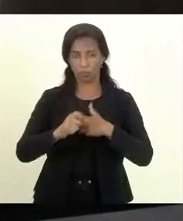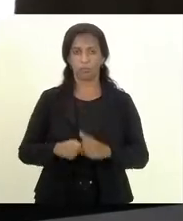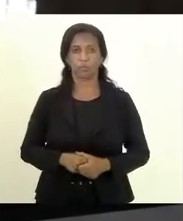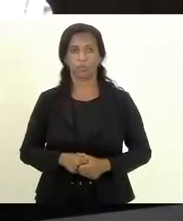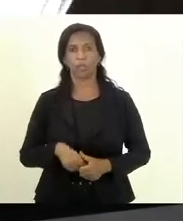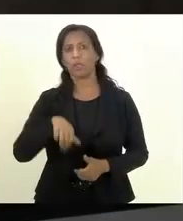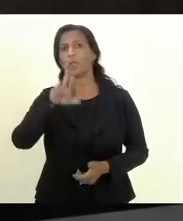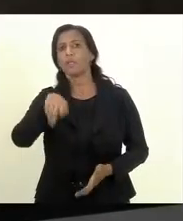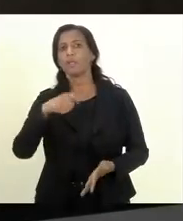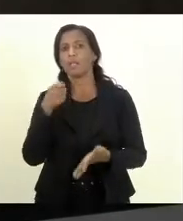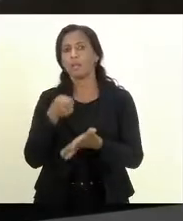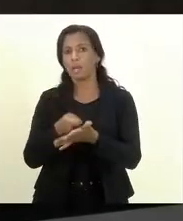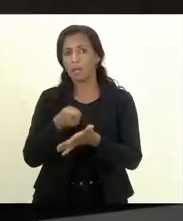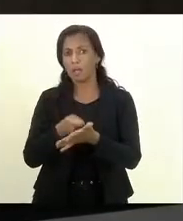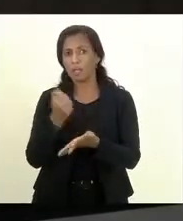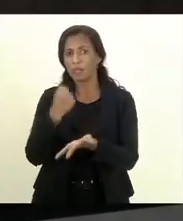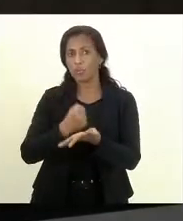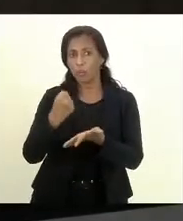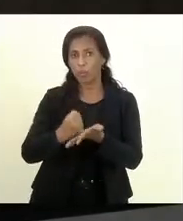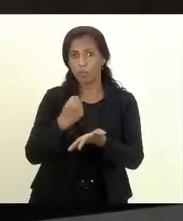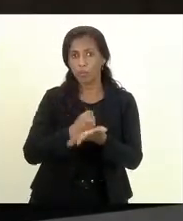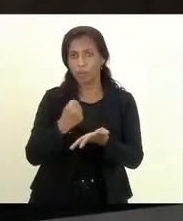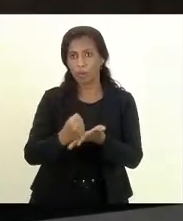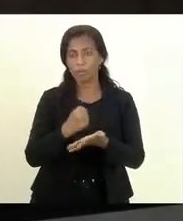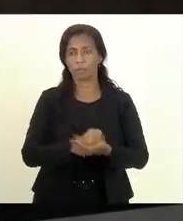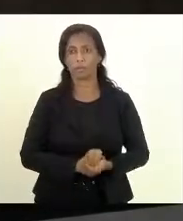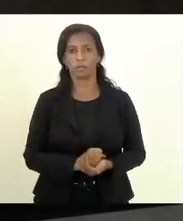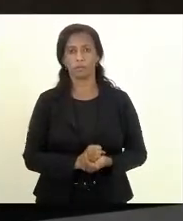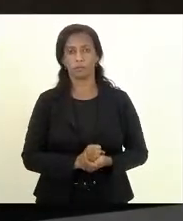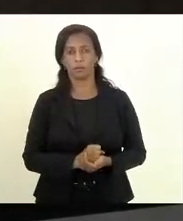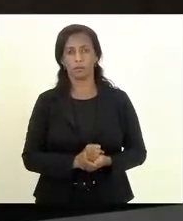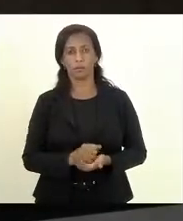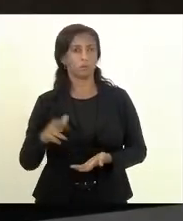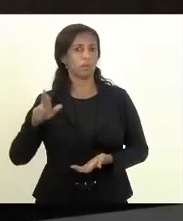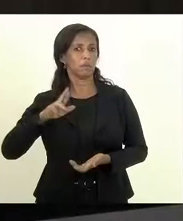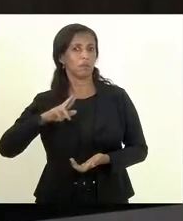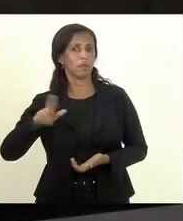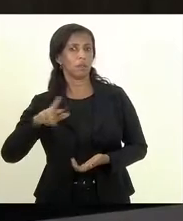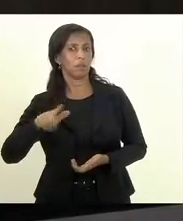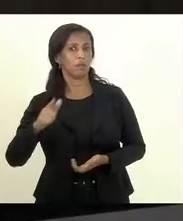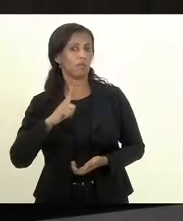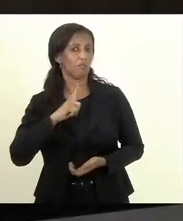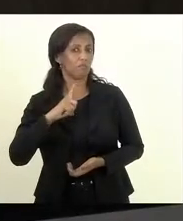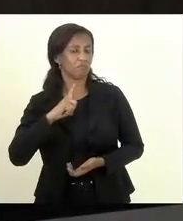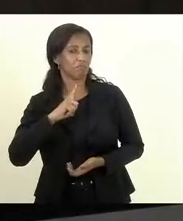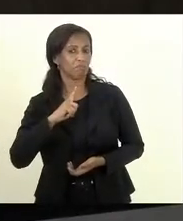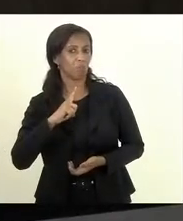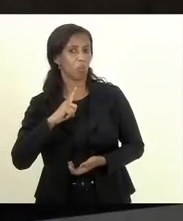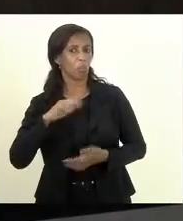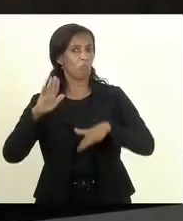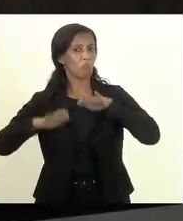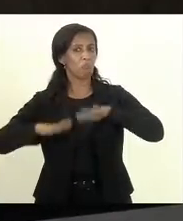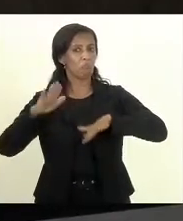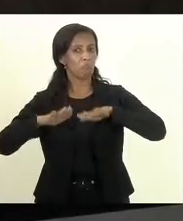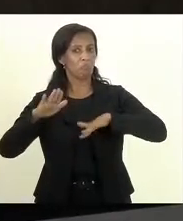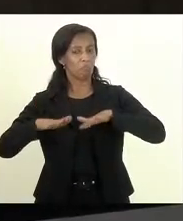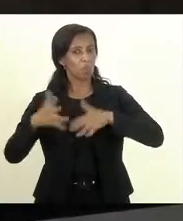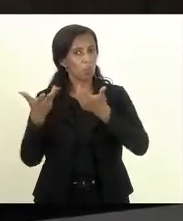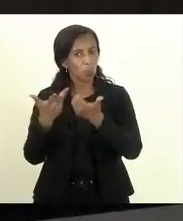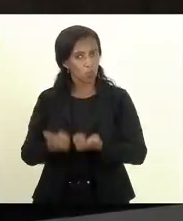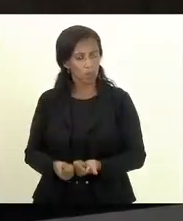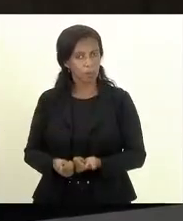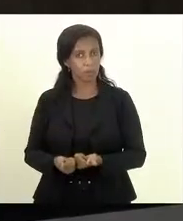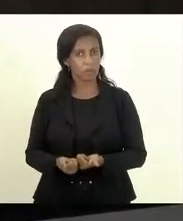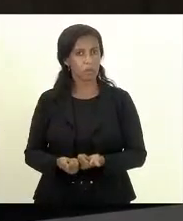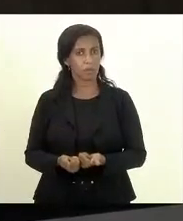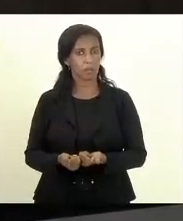quem garante que este contrato, que não haverá, deputado Valdeck, mesmo ao se submeter ao Poder